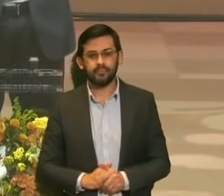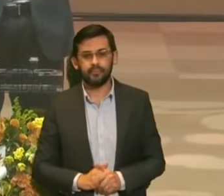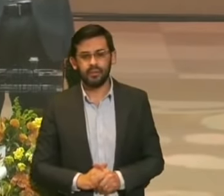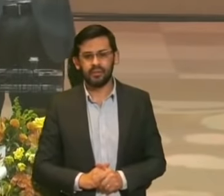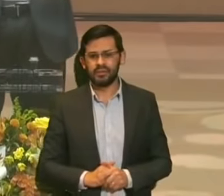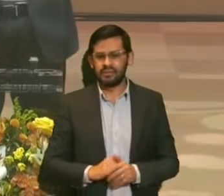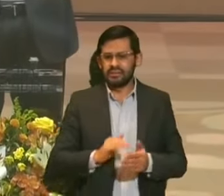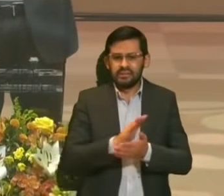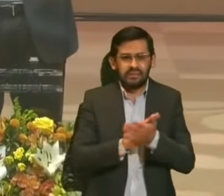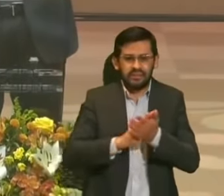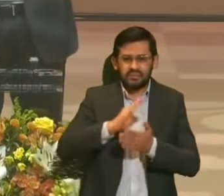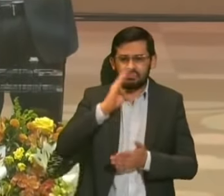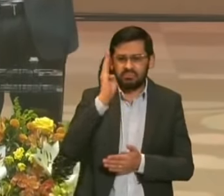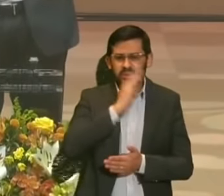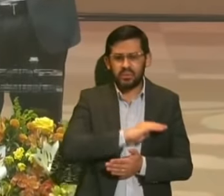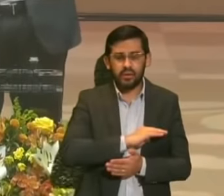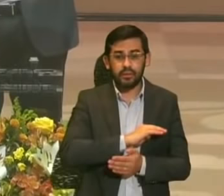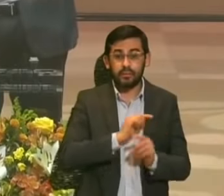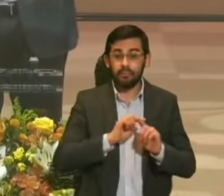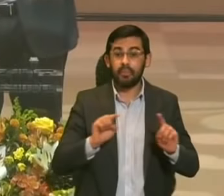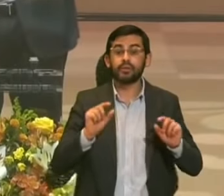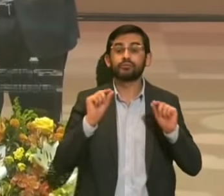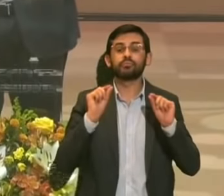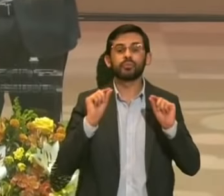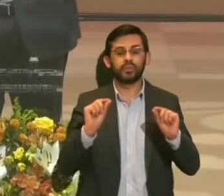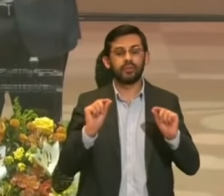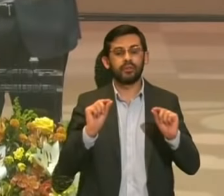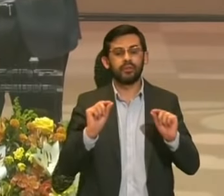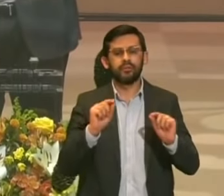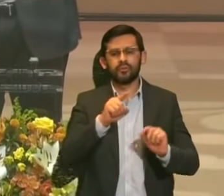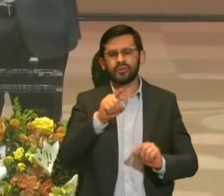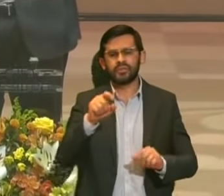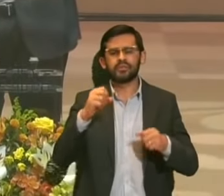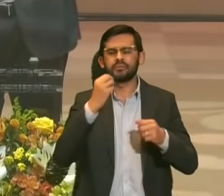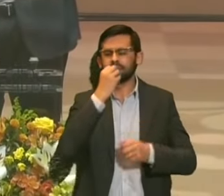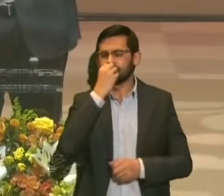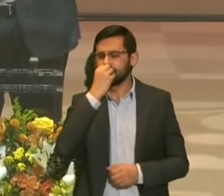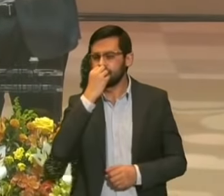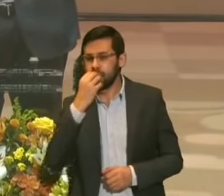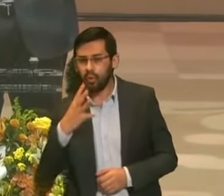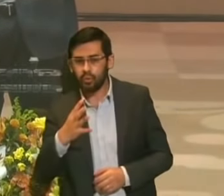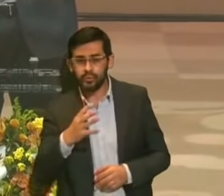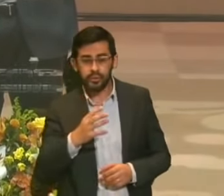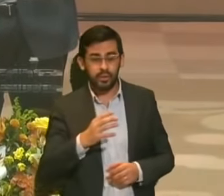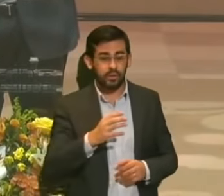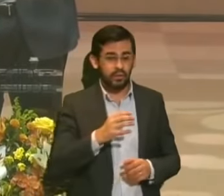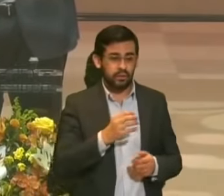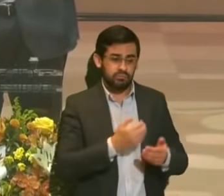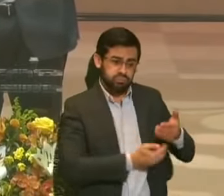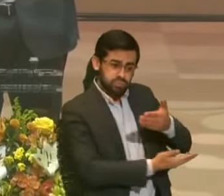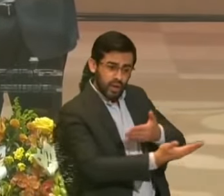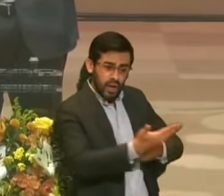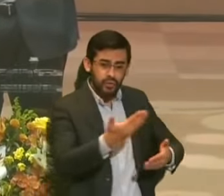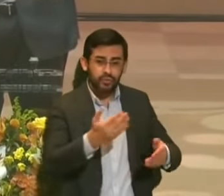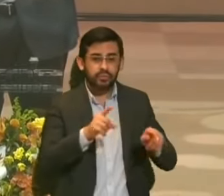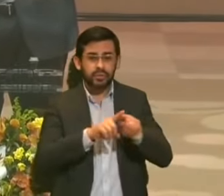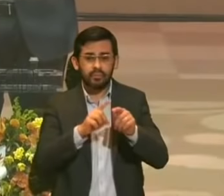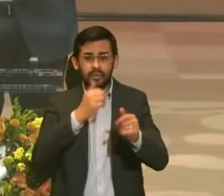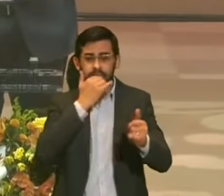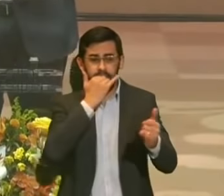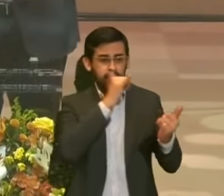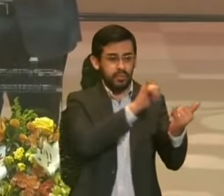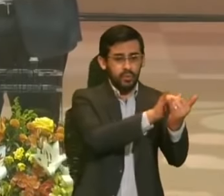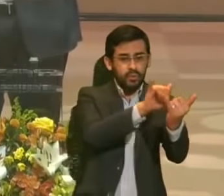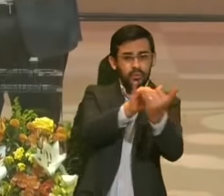nada de maldades. Pelo contrário, sejam bons e atenciosos uns para com os outros e perdoem uns